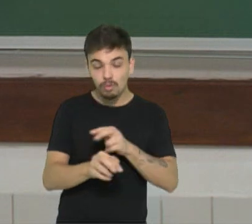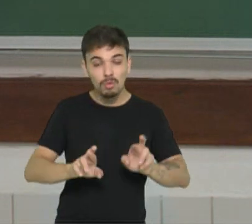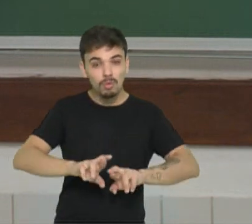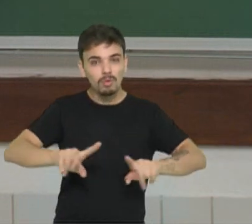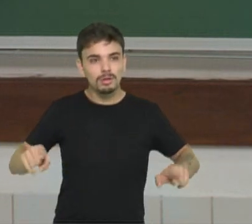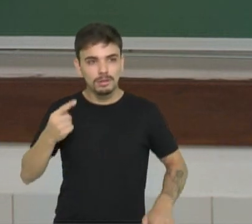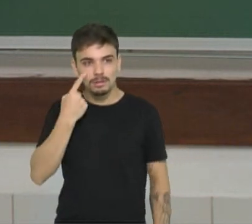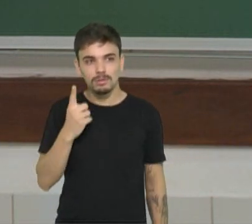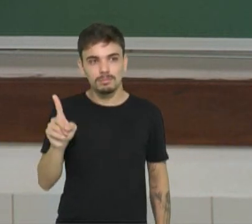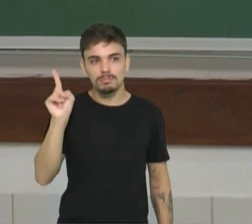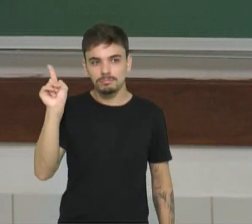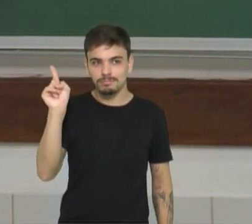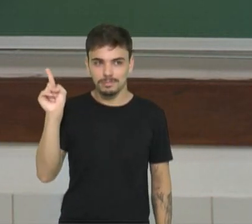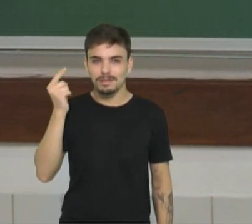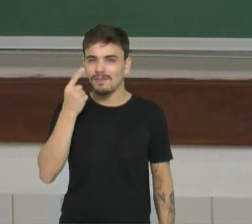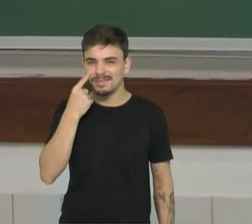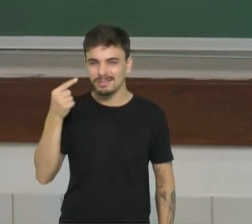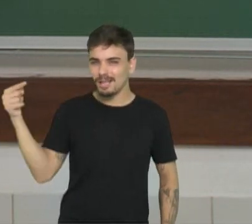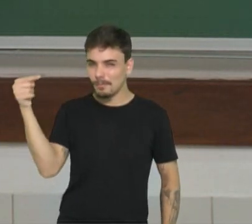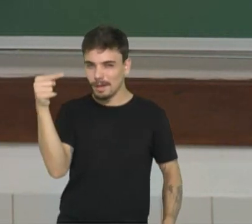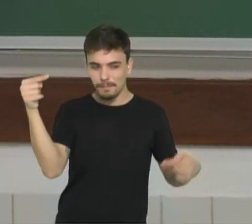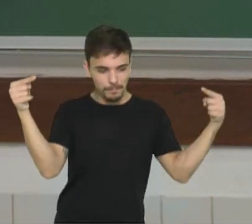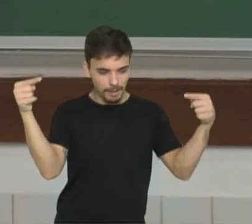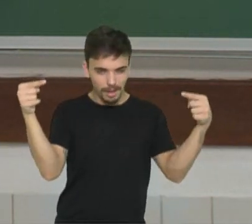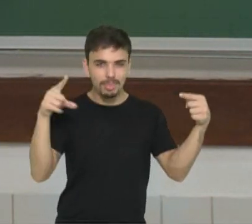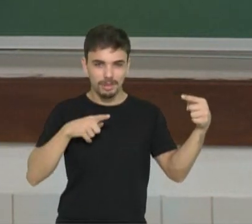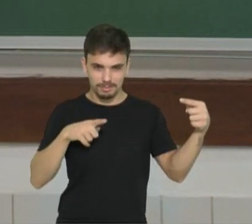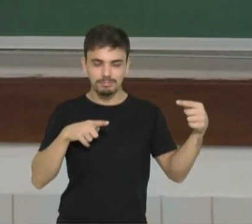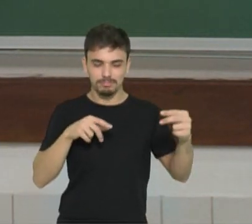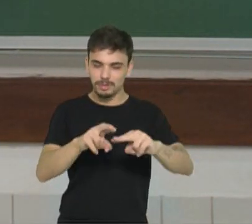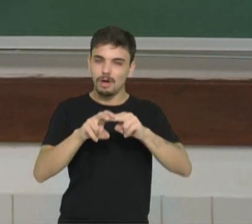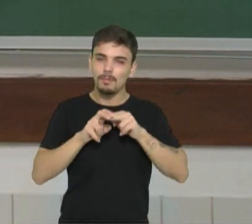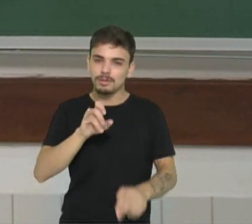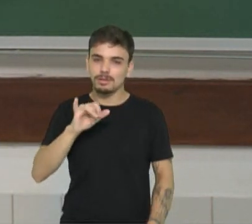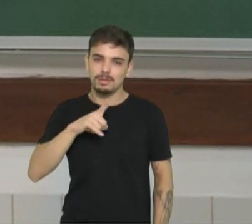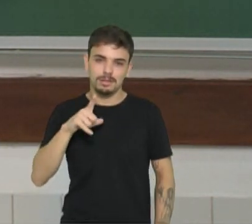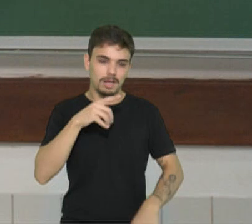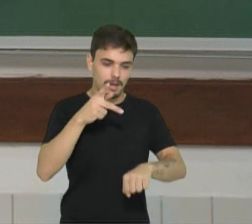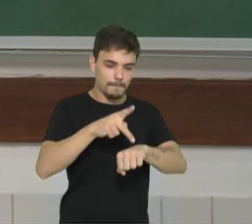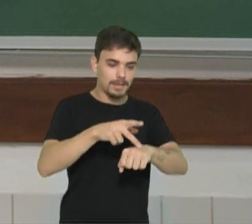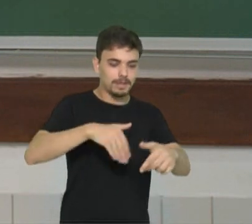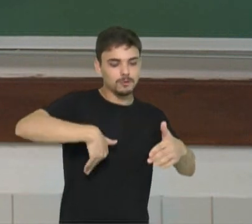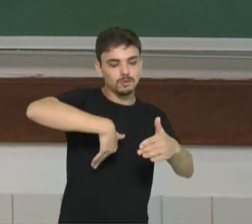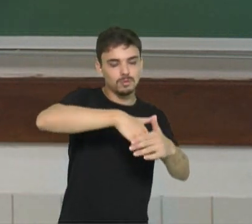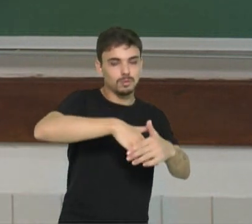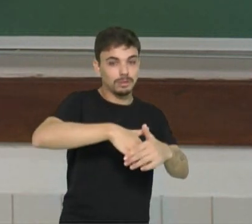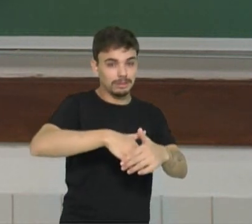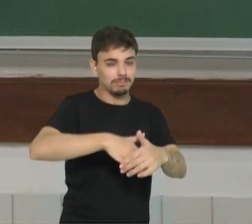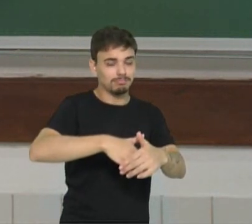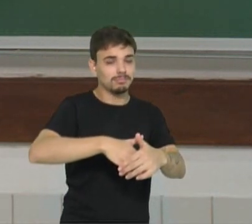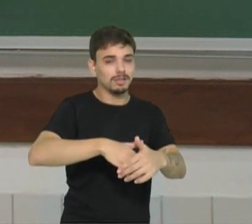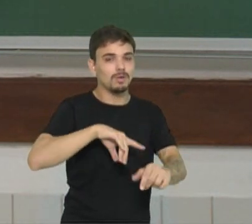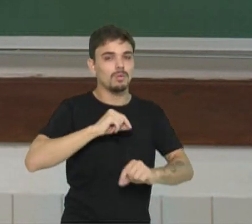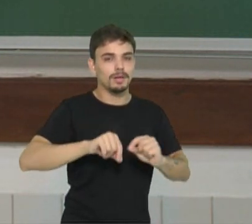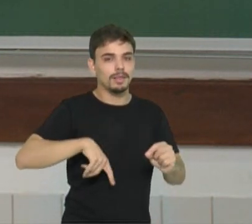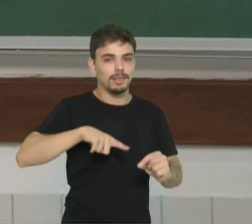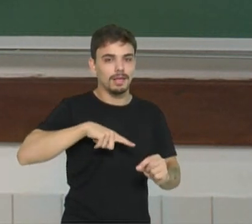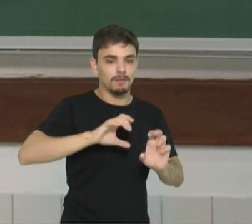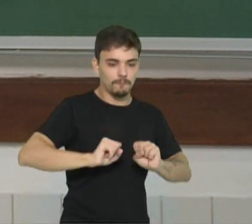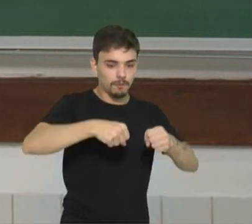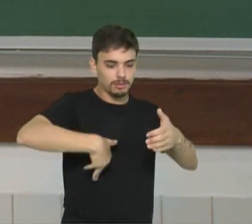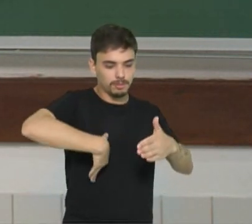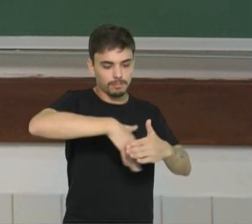está indicando justamente isso, né, o sentido. Então se você chutou a pedra lá sem querer, a força que você colocou na pedra